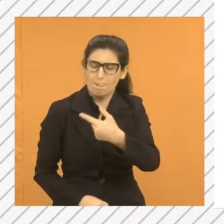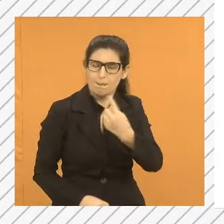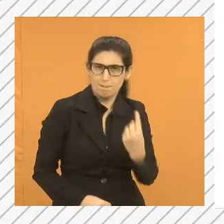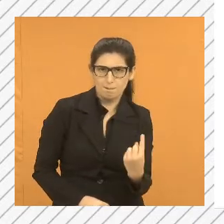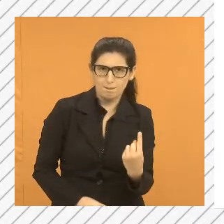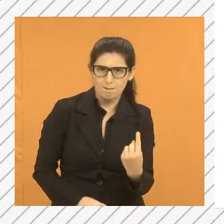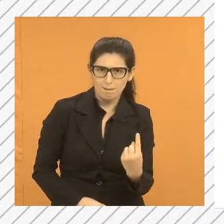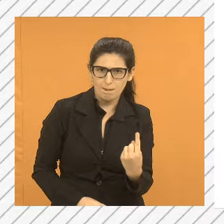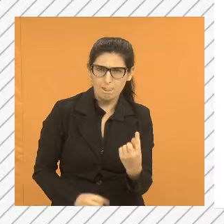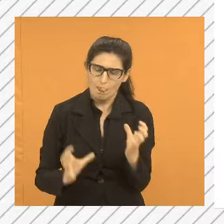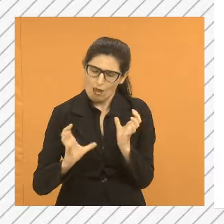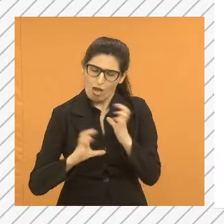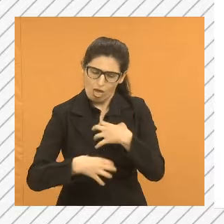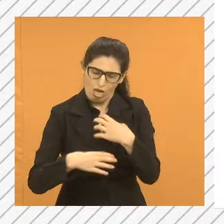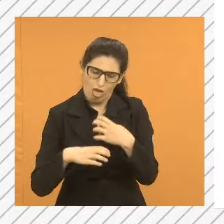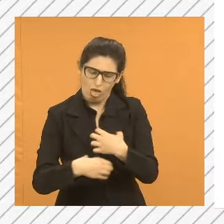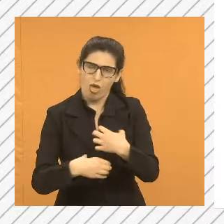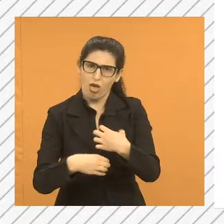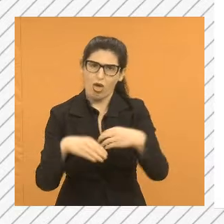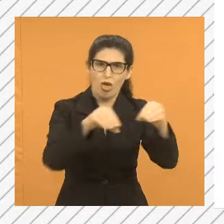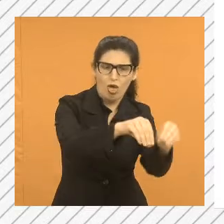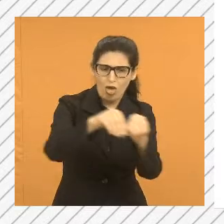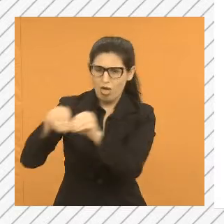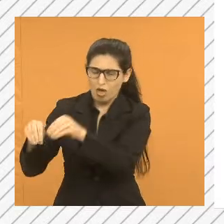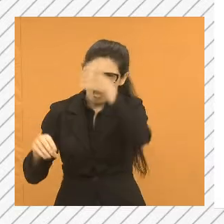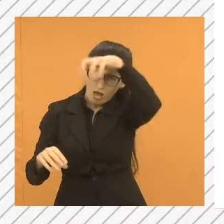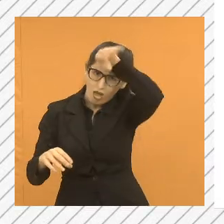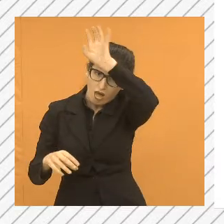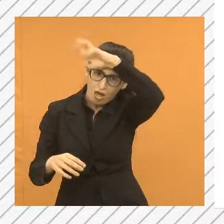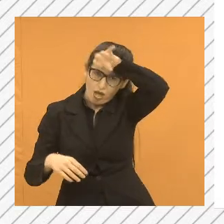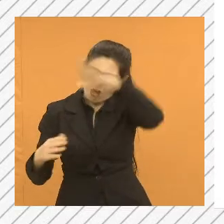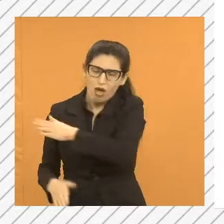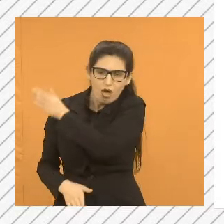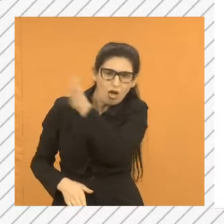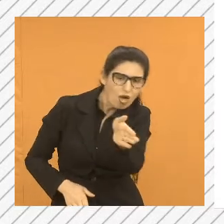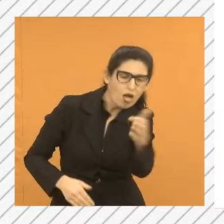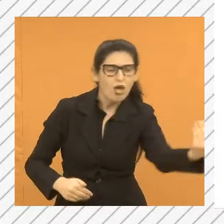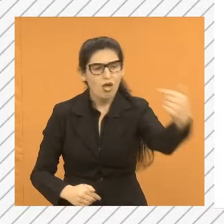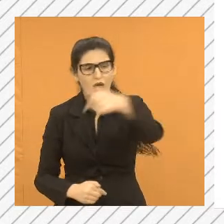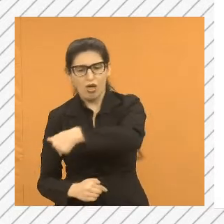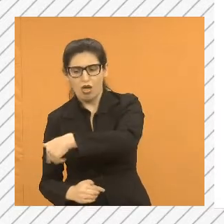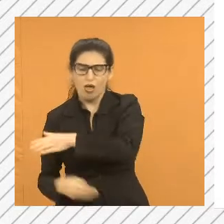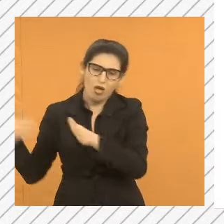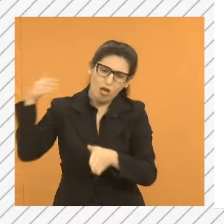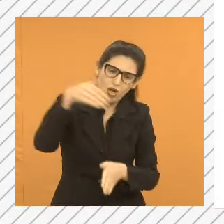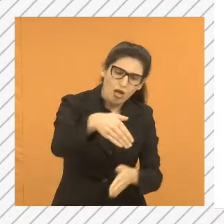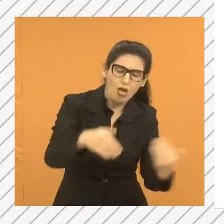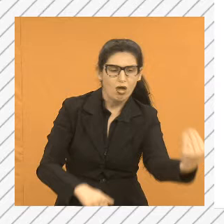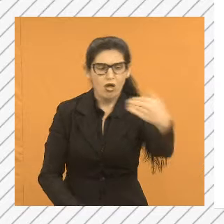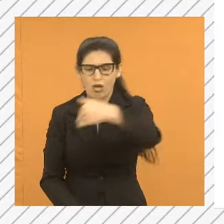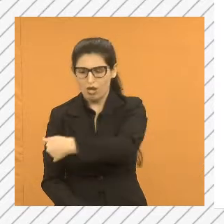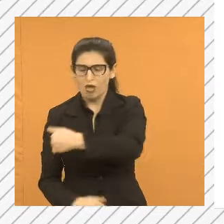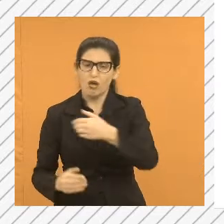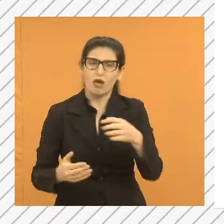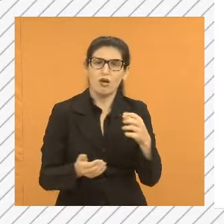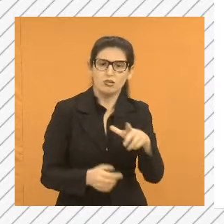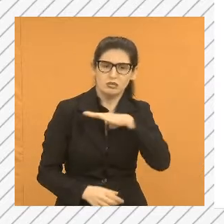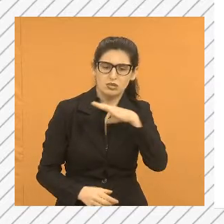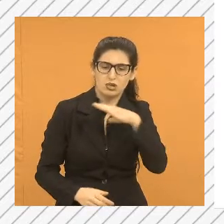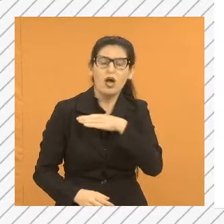12.821 atendimentos para transporte ambulatorial. E o próximo quadro, no próximo slide, aponta para